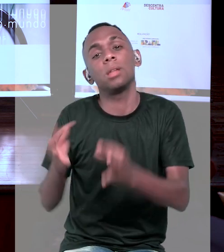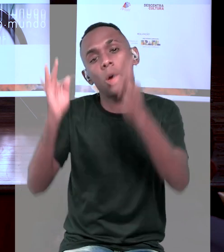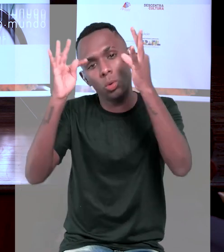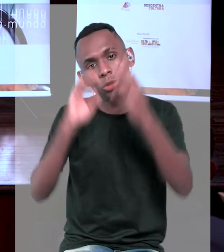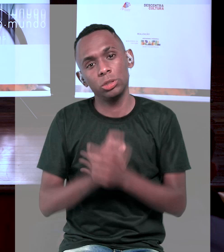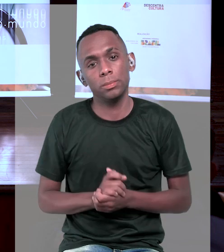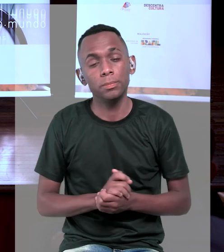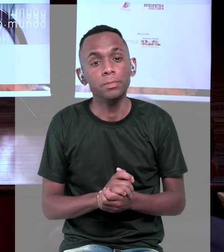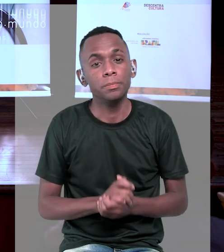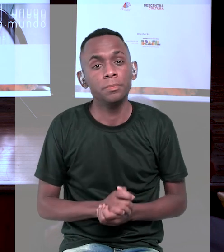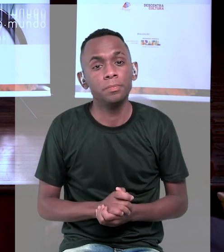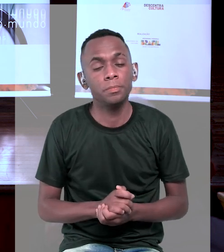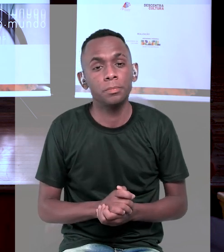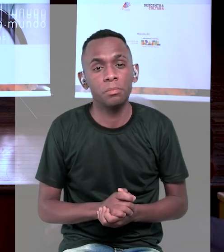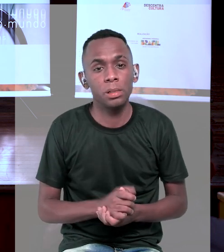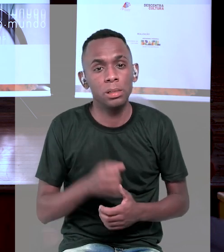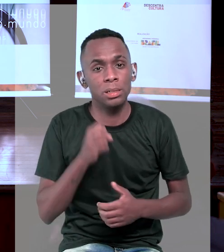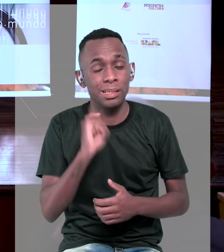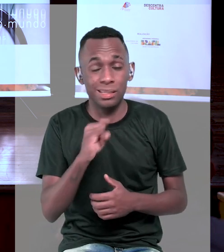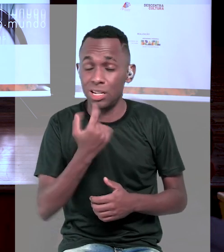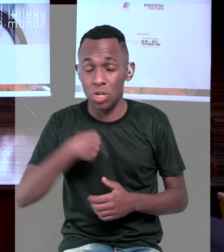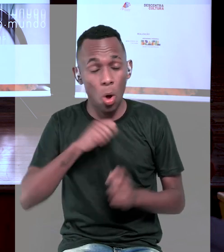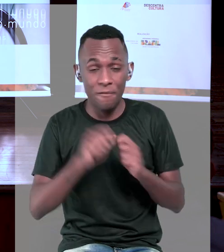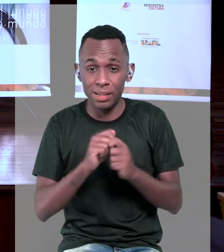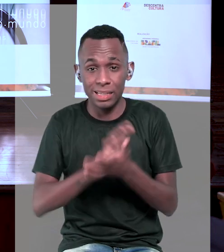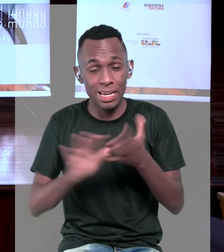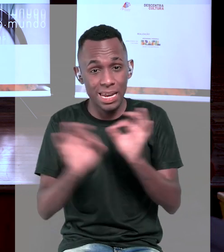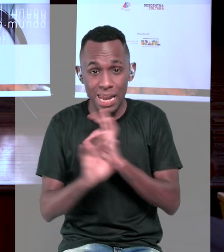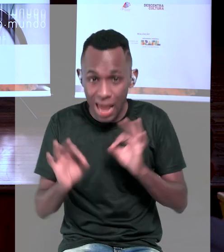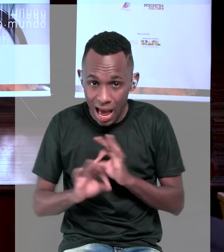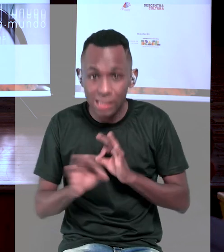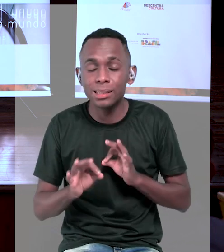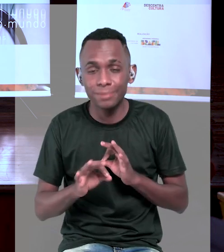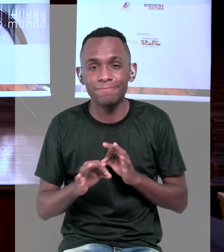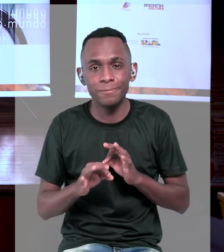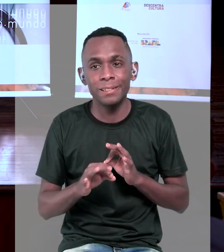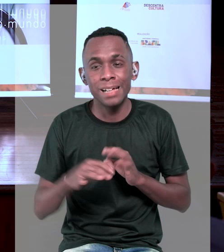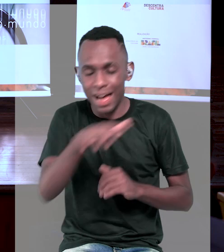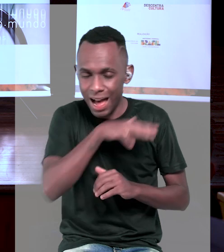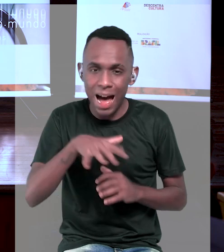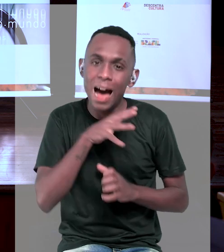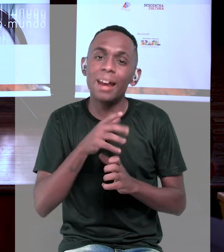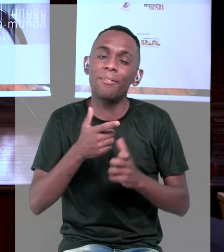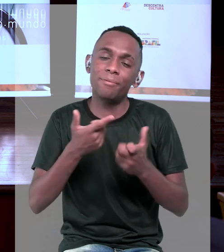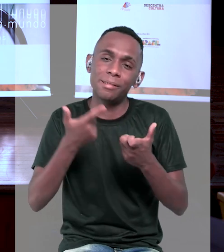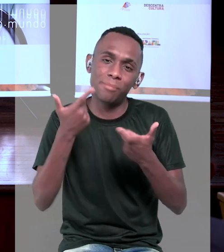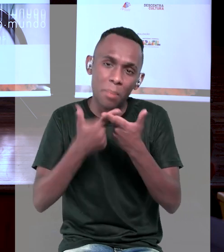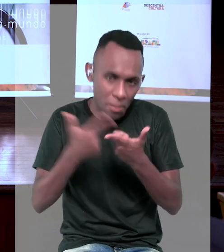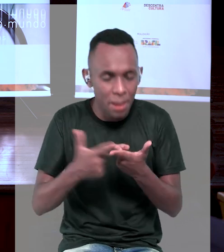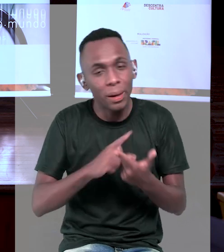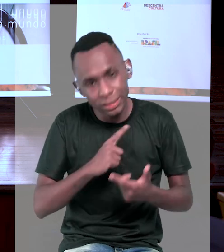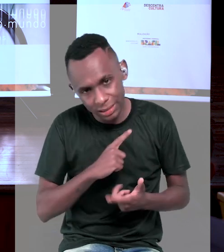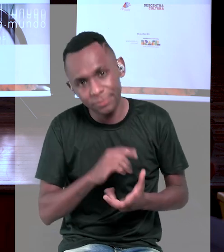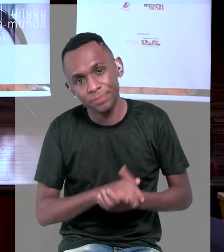E se não fizermos isso, o cenário vai ser muito sombrio. Não pode haver,